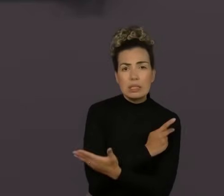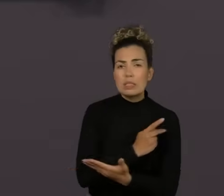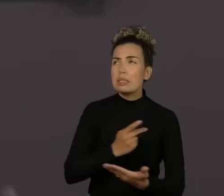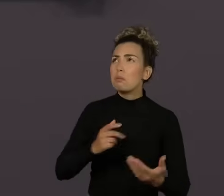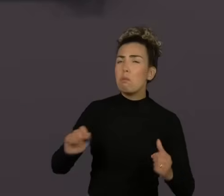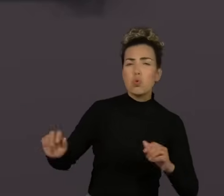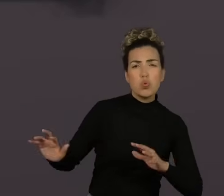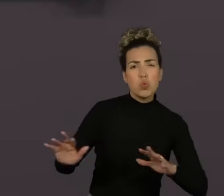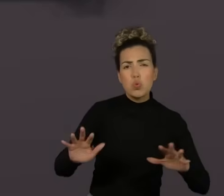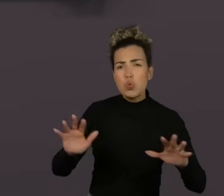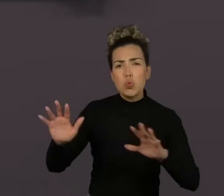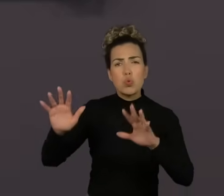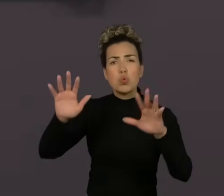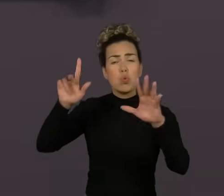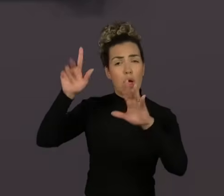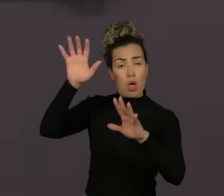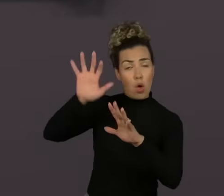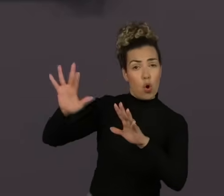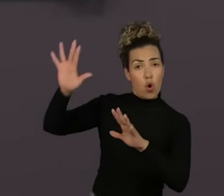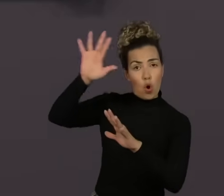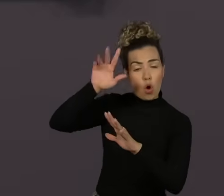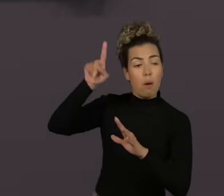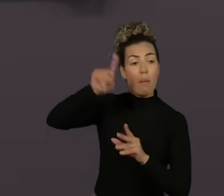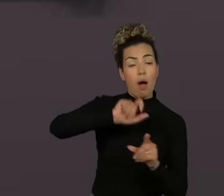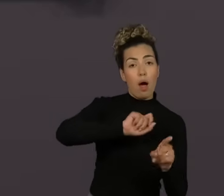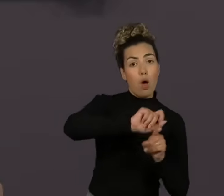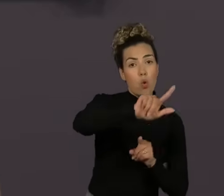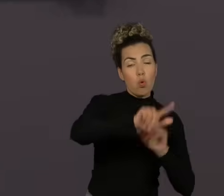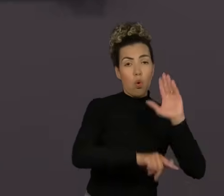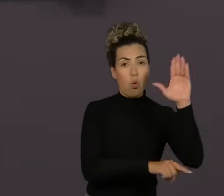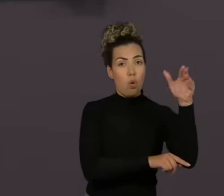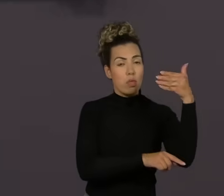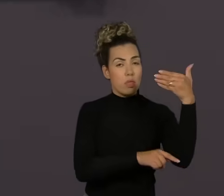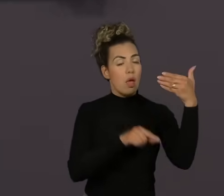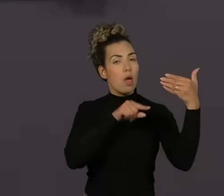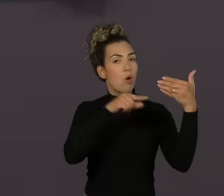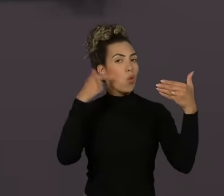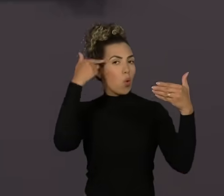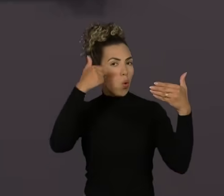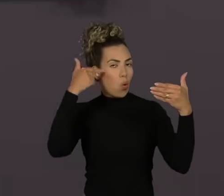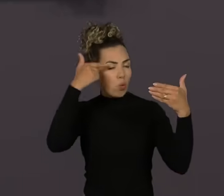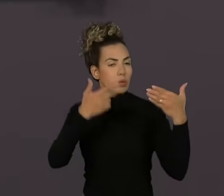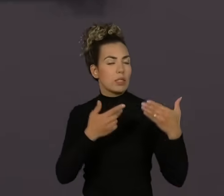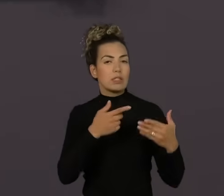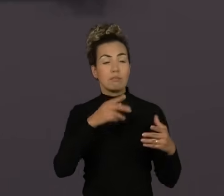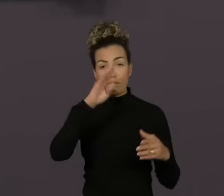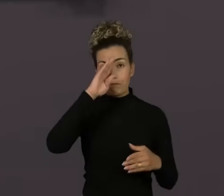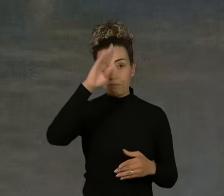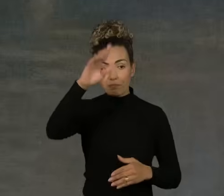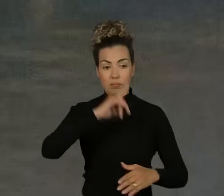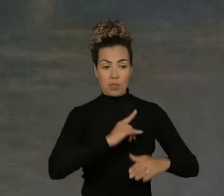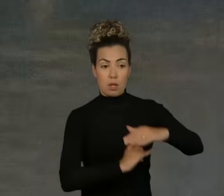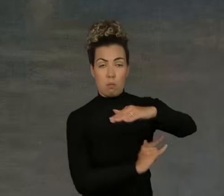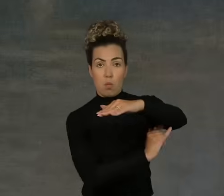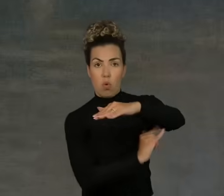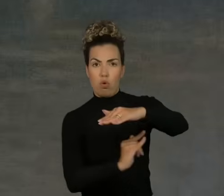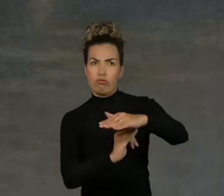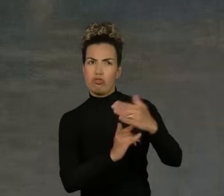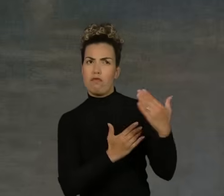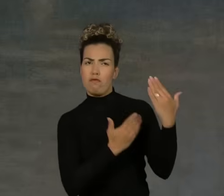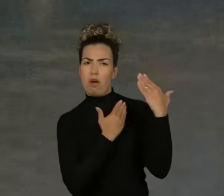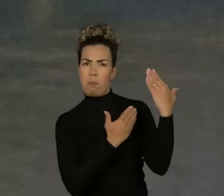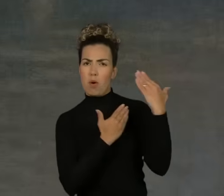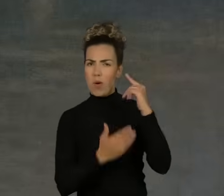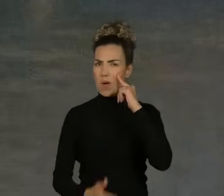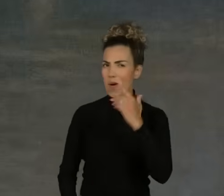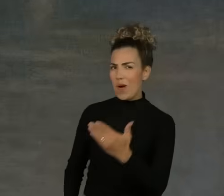hotel em Londres, ficou 3 anos lá, pintando de frente para as 2 pontes mais famosas de Londres. Então